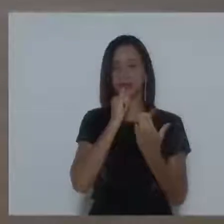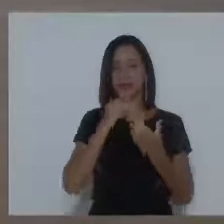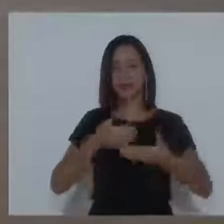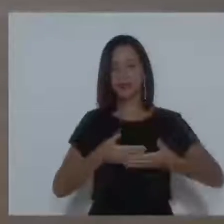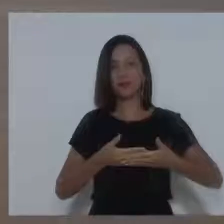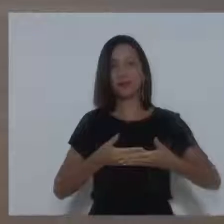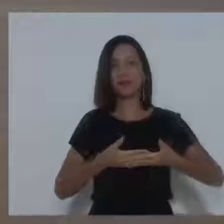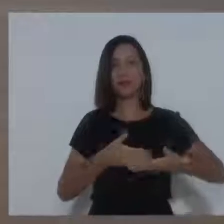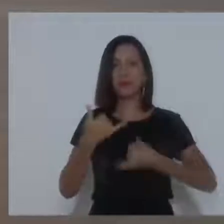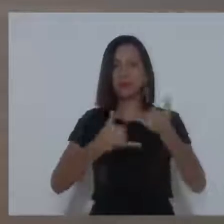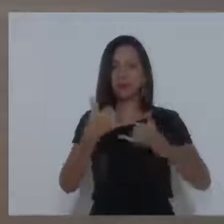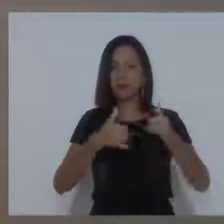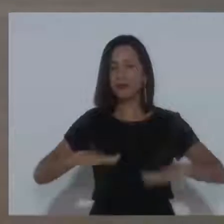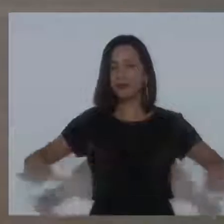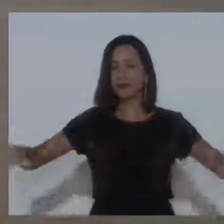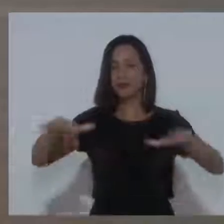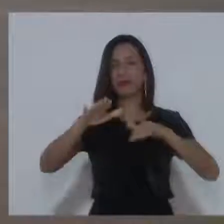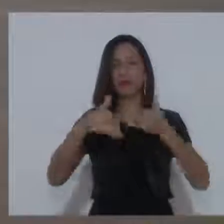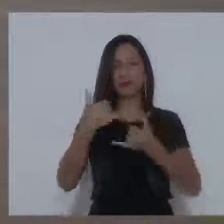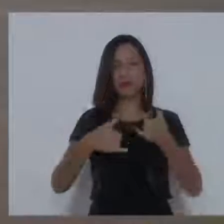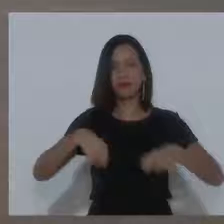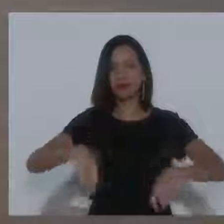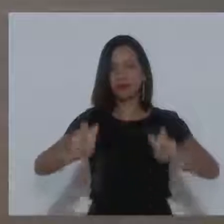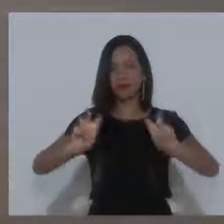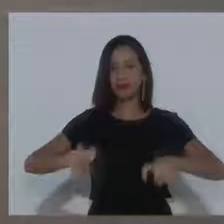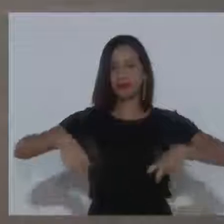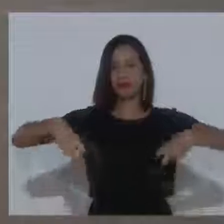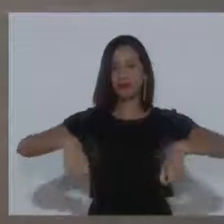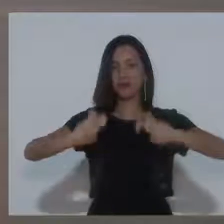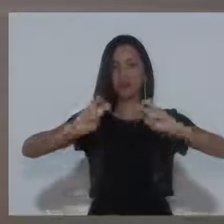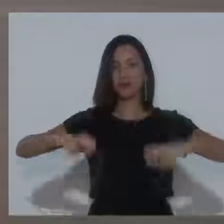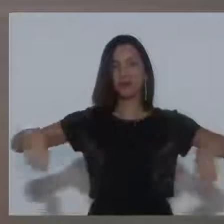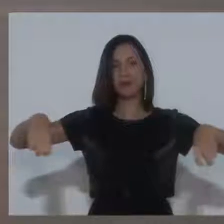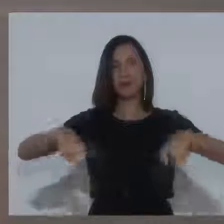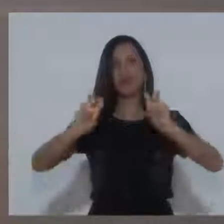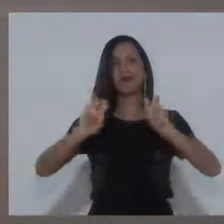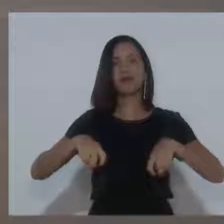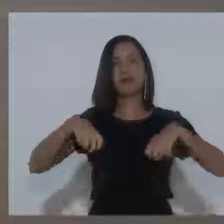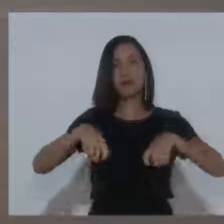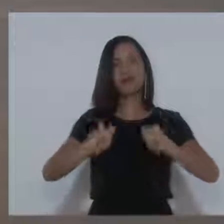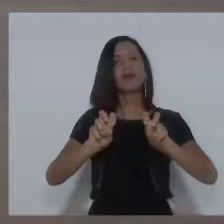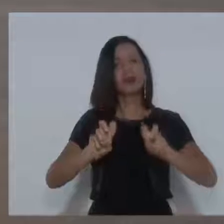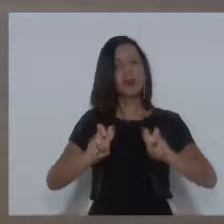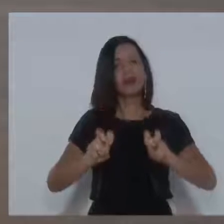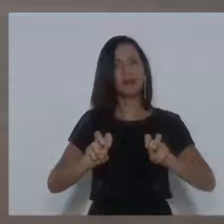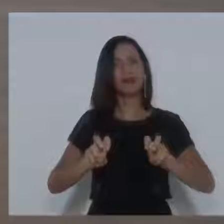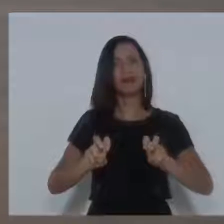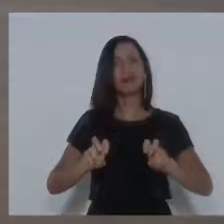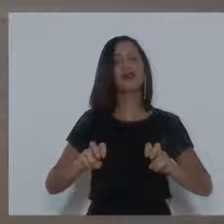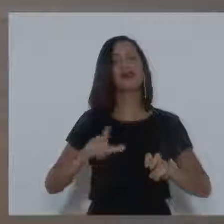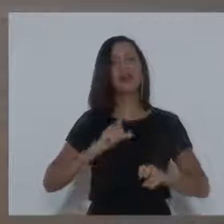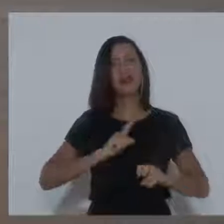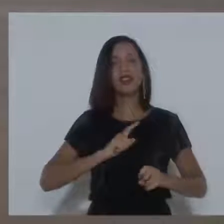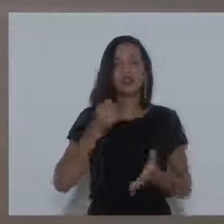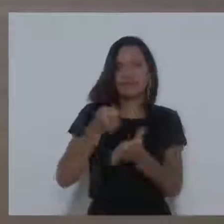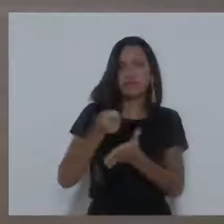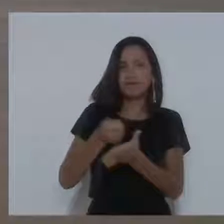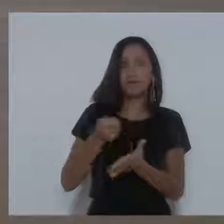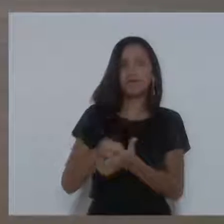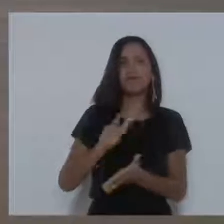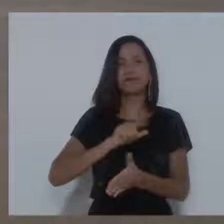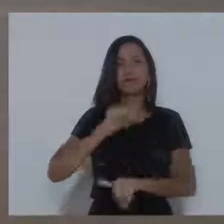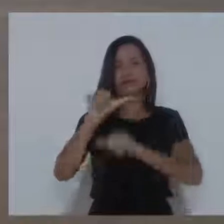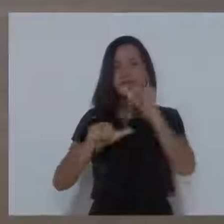semana passada foi veiculado e colocaram ali, trocaram, né, esse parquinho tão discutido e tão cobrado aqui para a